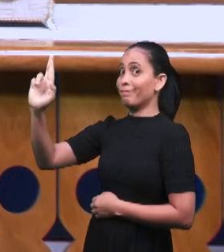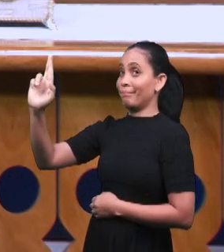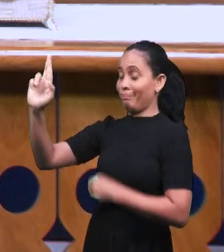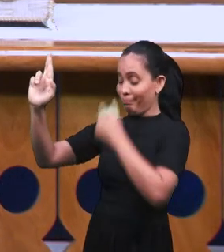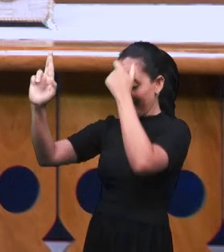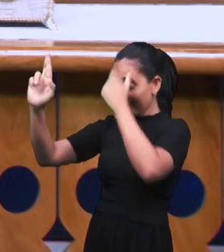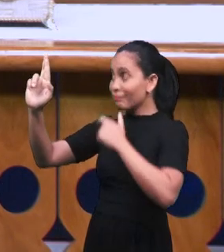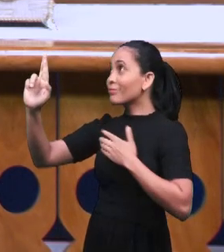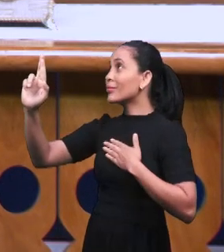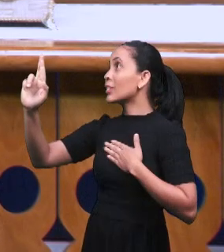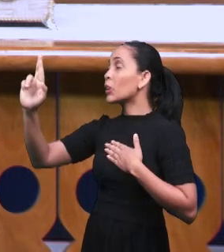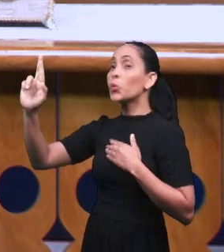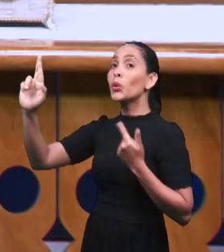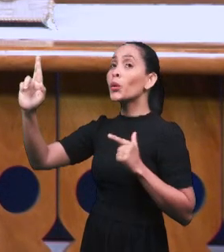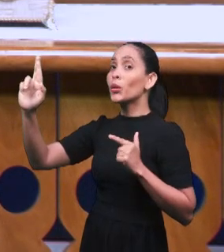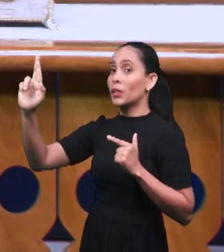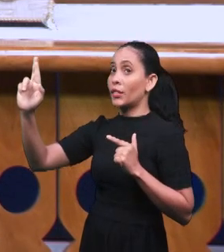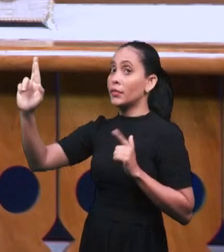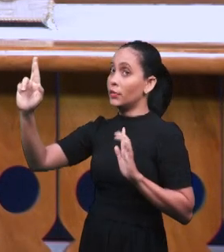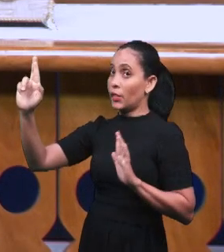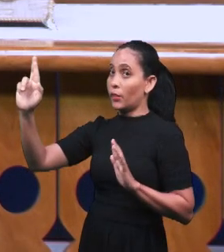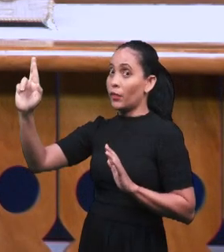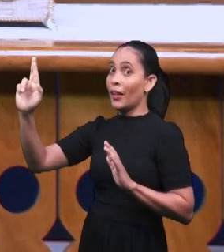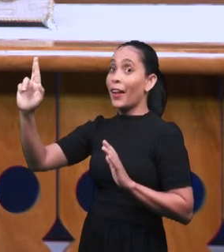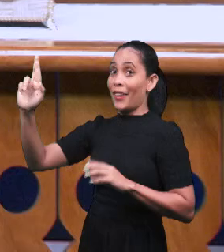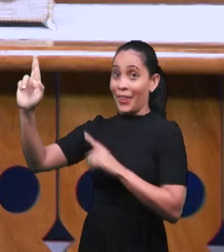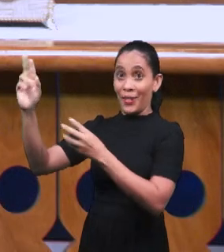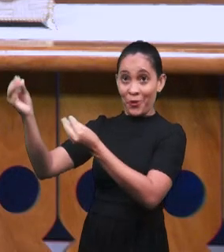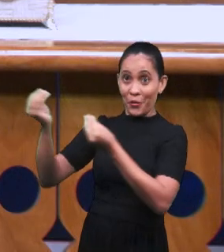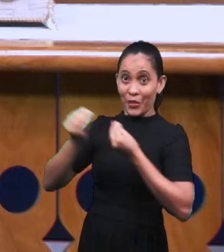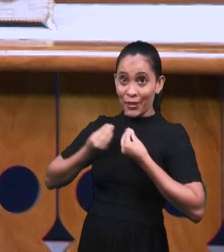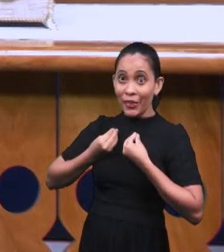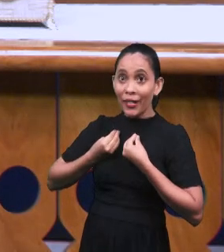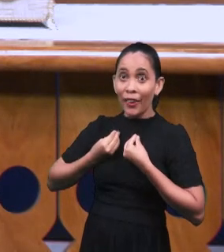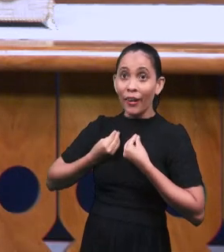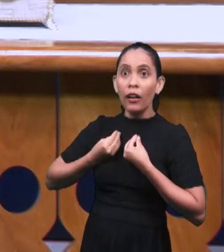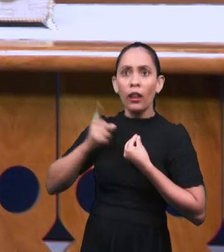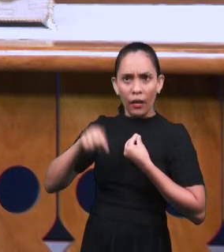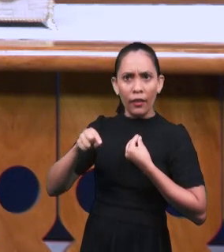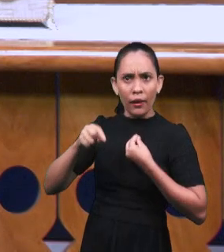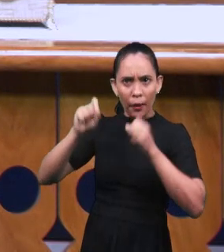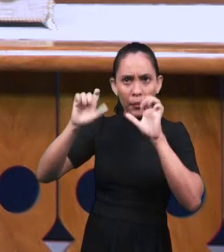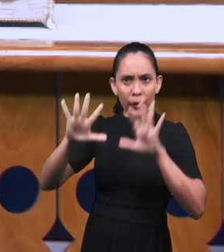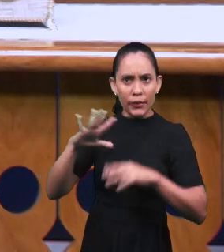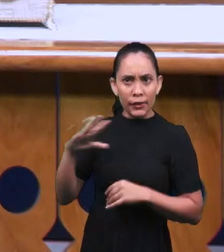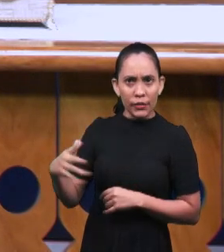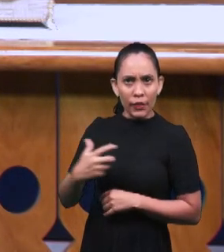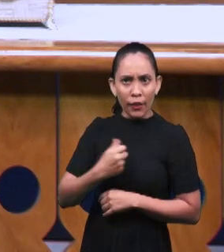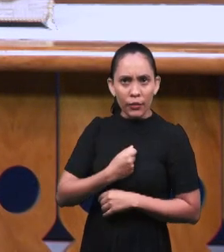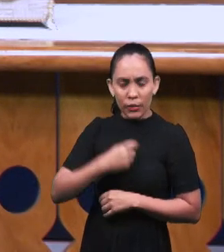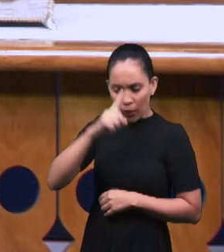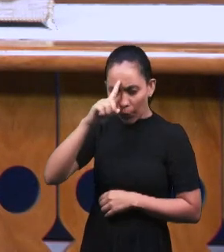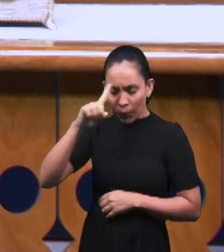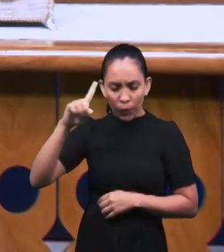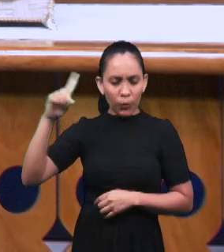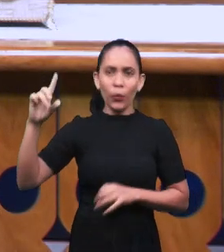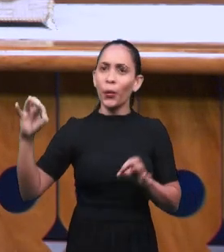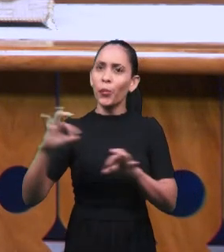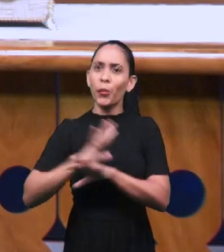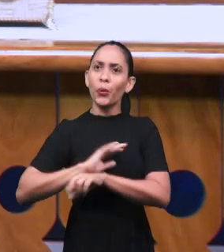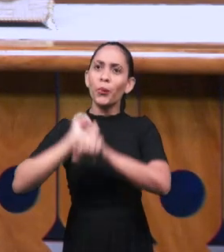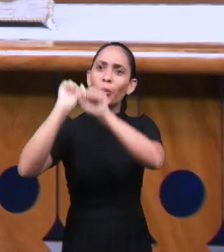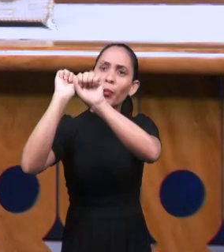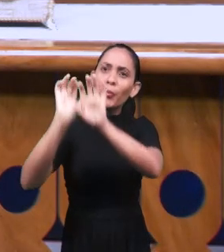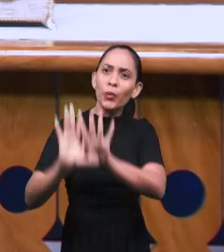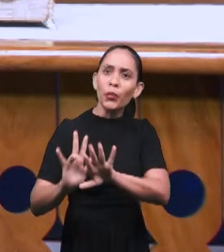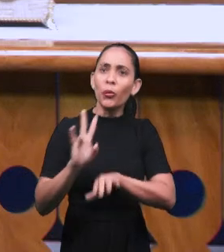tem. Não, ele vai te dar. O que é que você quer? A bênção de salvação, ele está à sua disposição para te dar.